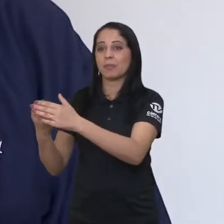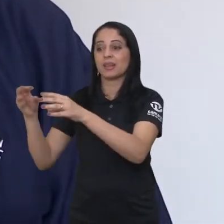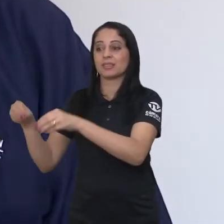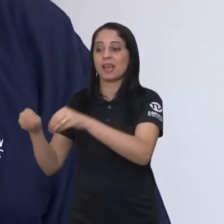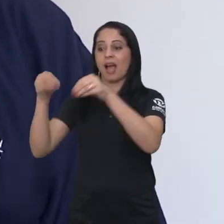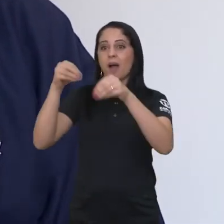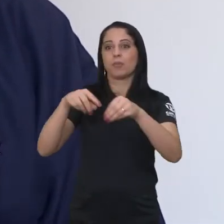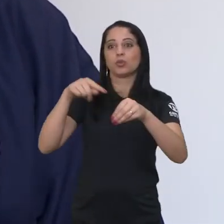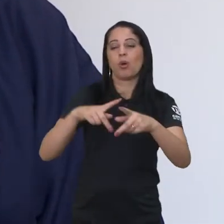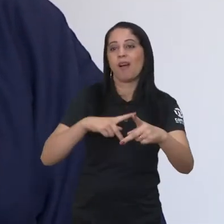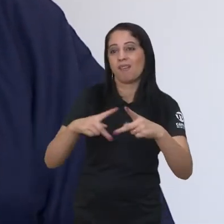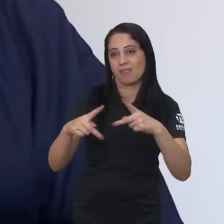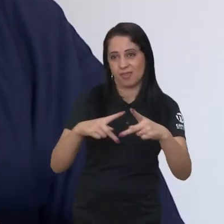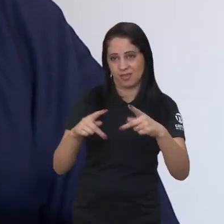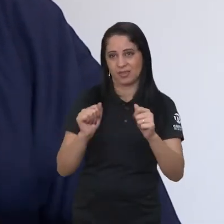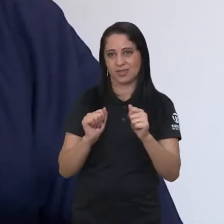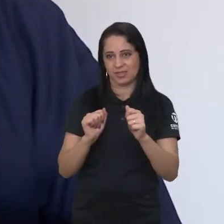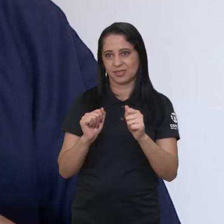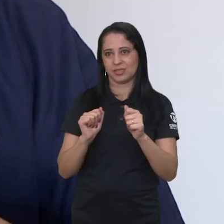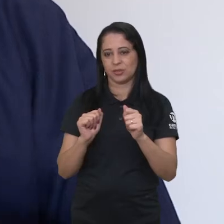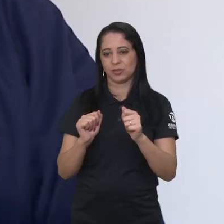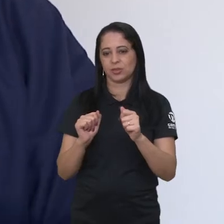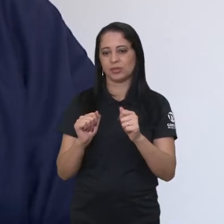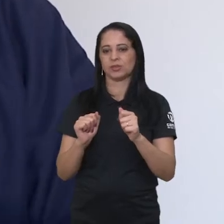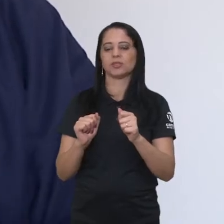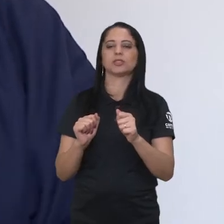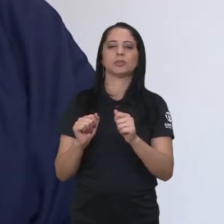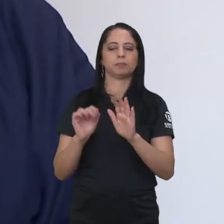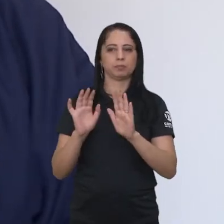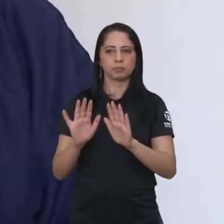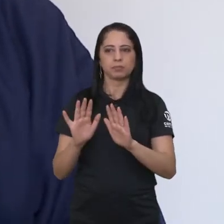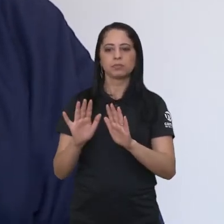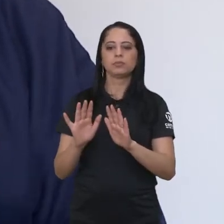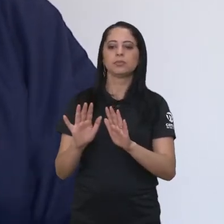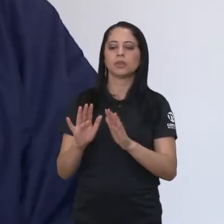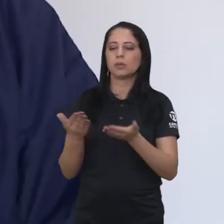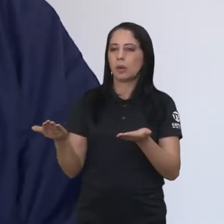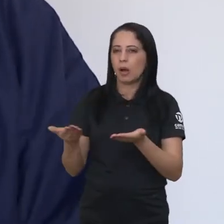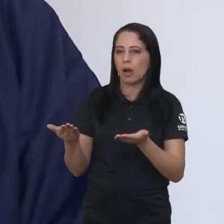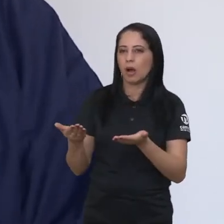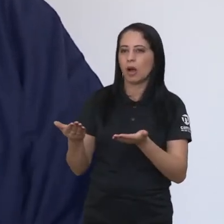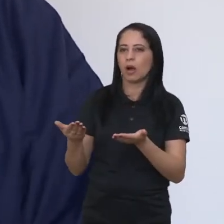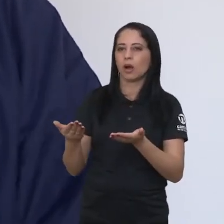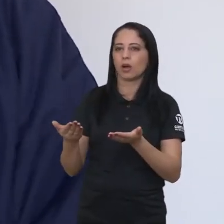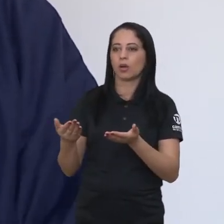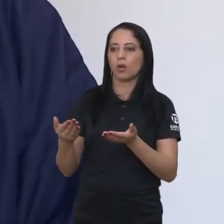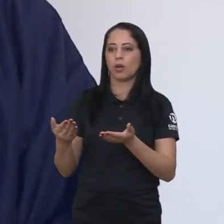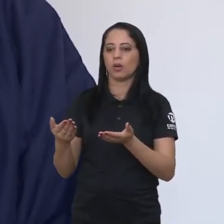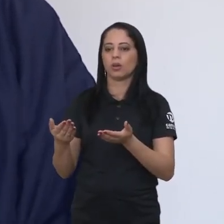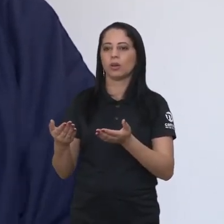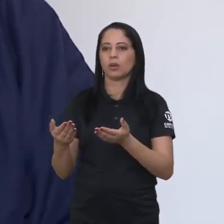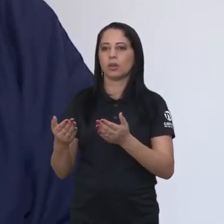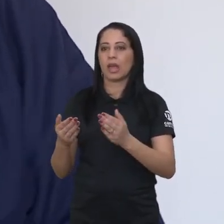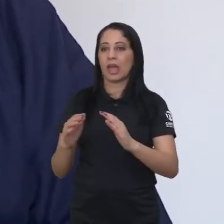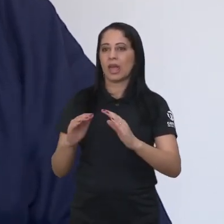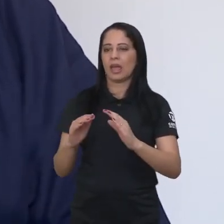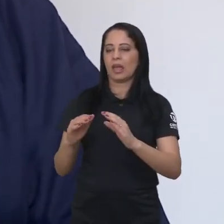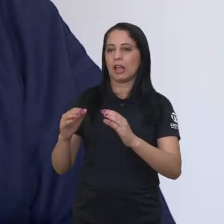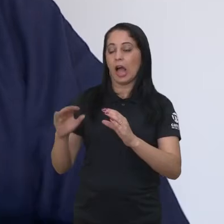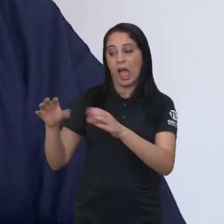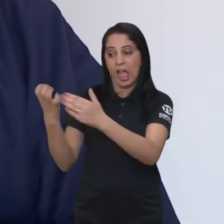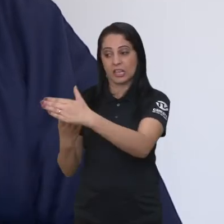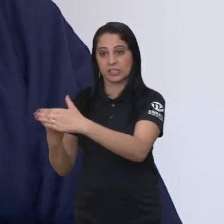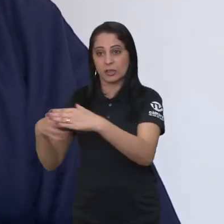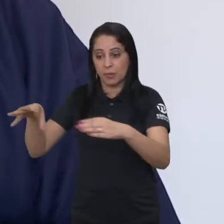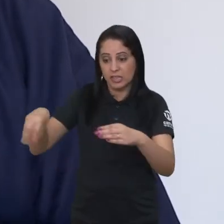lideradas pelo Elvis Melo, né? E a gente levou essas empresas lá para o Hub Criativo, que é o Hub da Casa do Café.